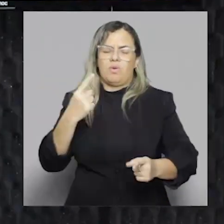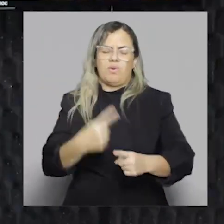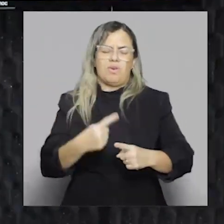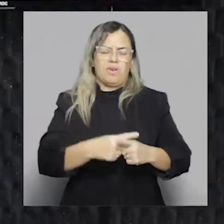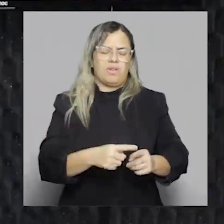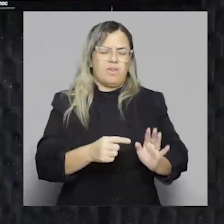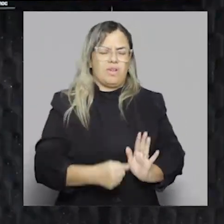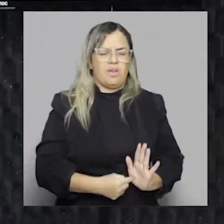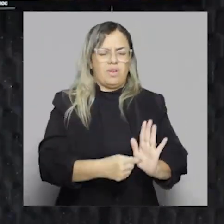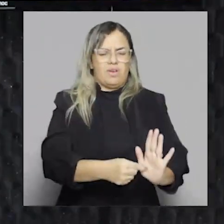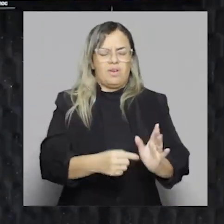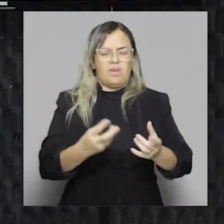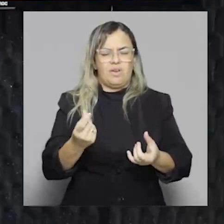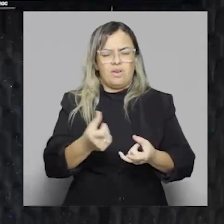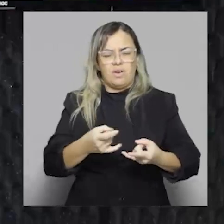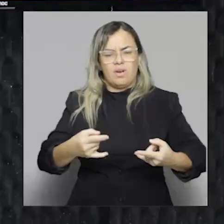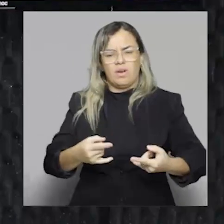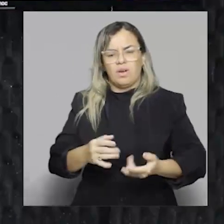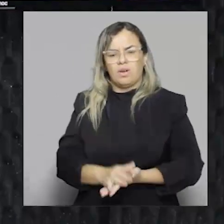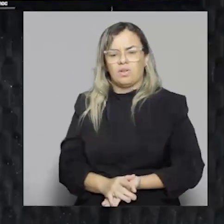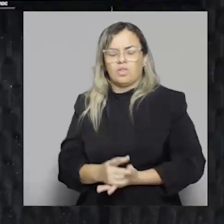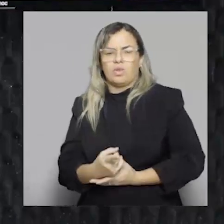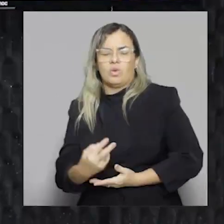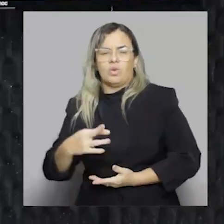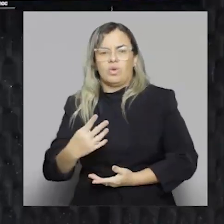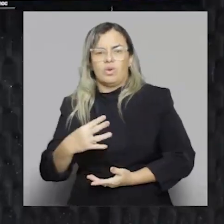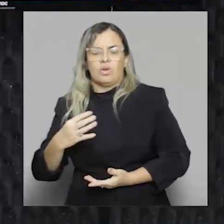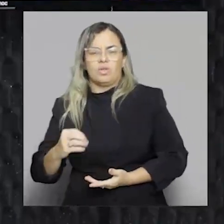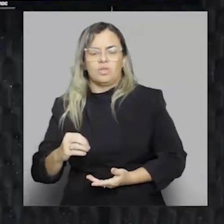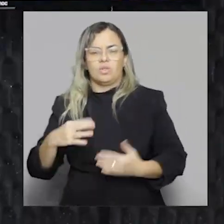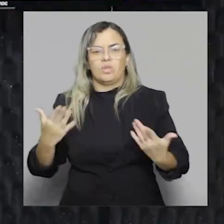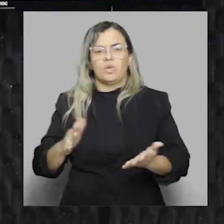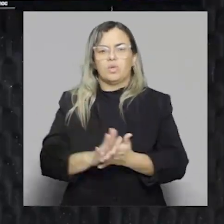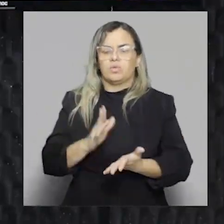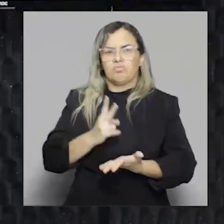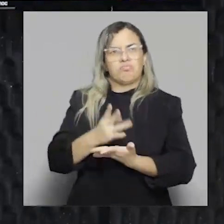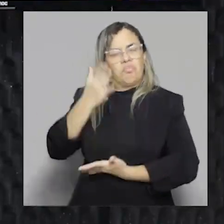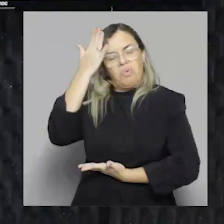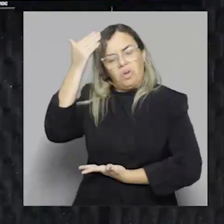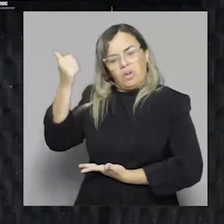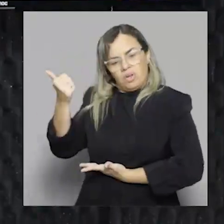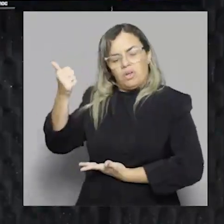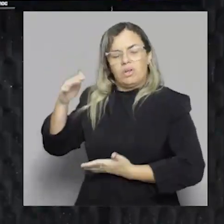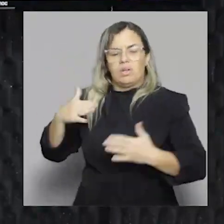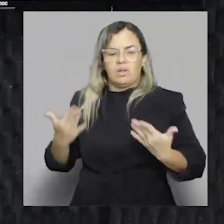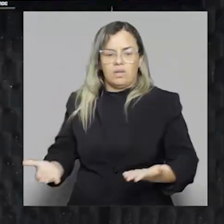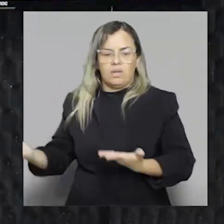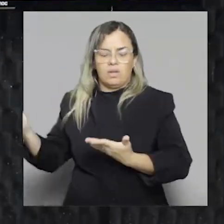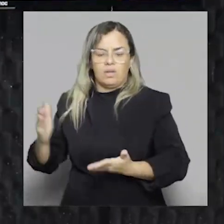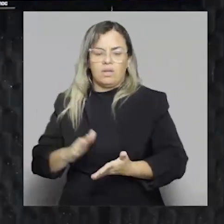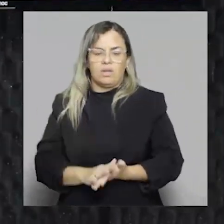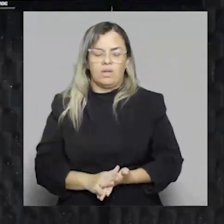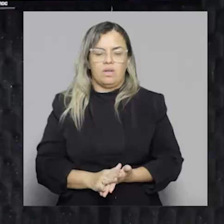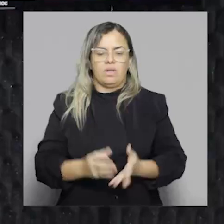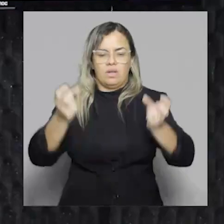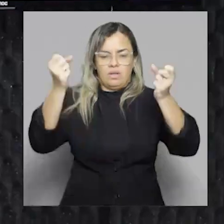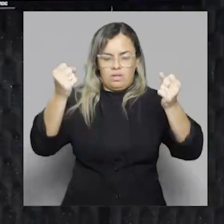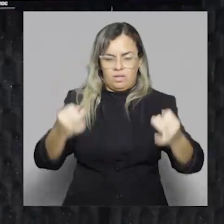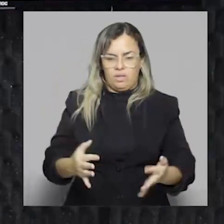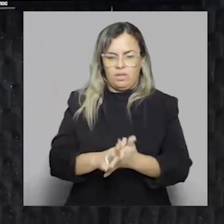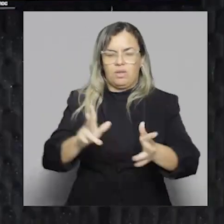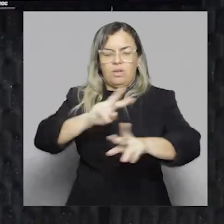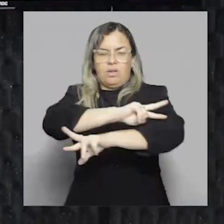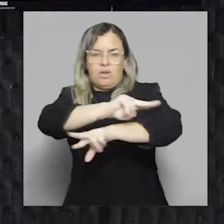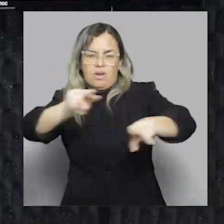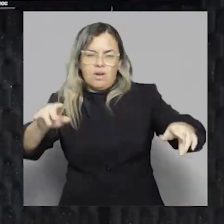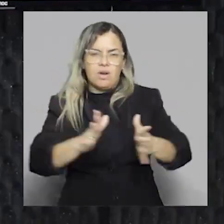R$1? Quem matou Herzog? Quem é Herzog? Eu continuo sem saber, professor. Mas uma coisa é certa, ele cita de que vários